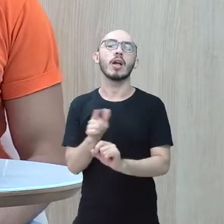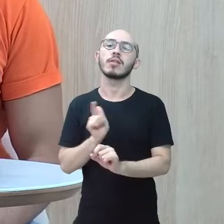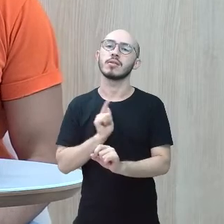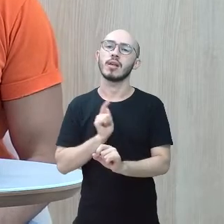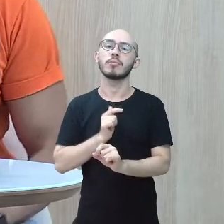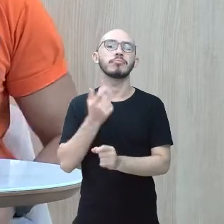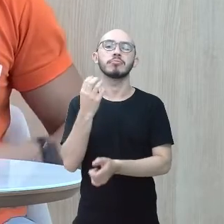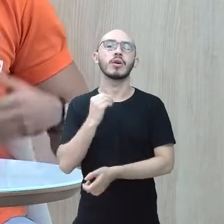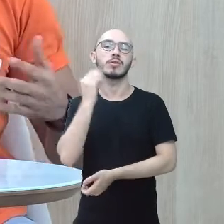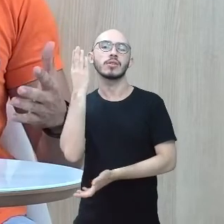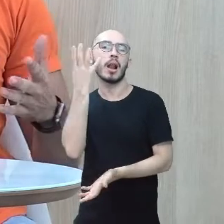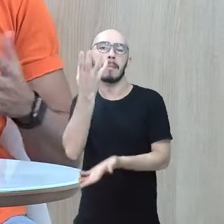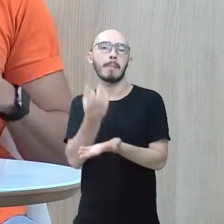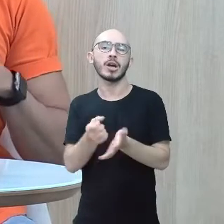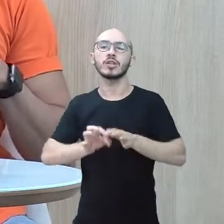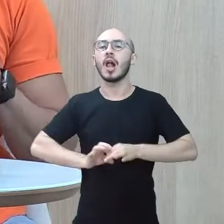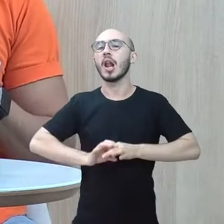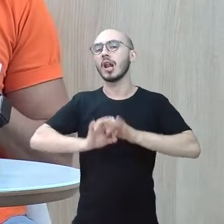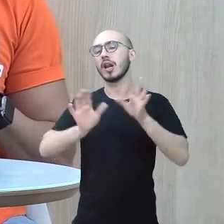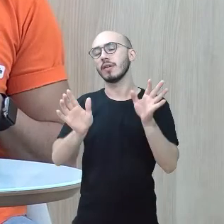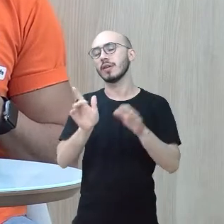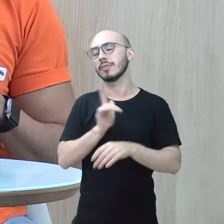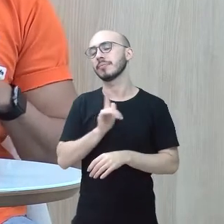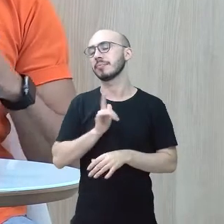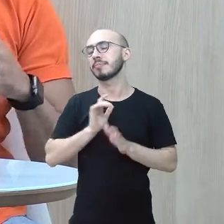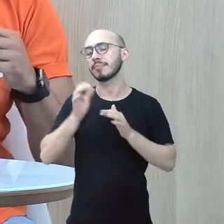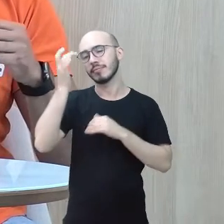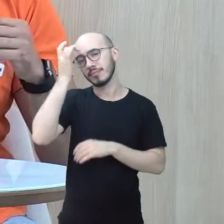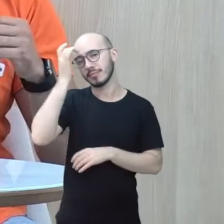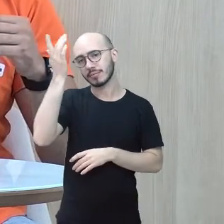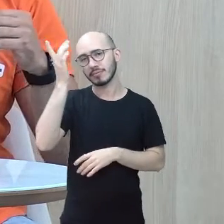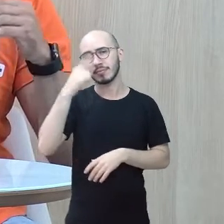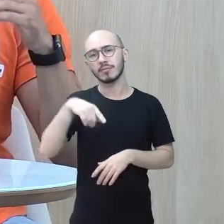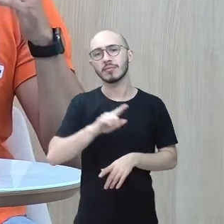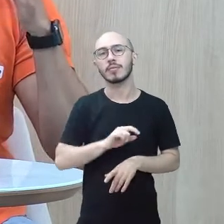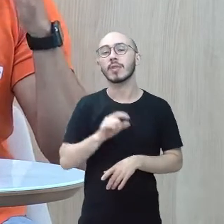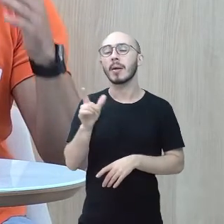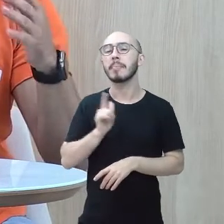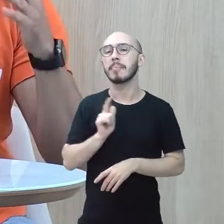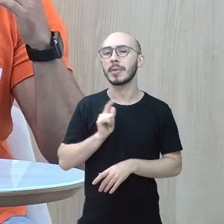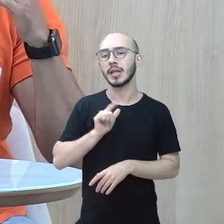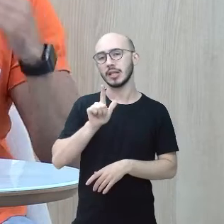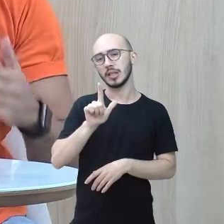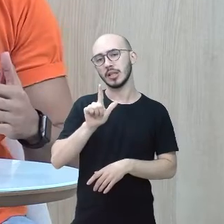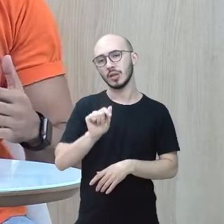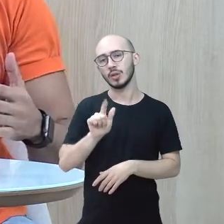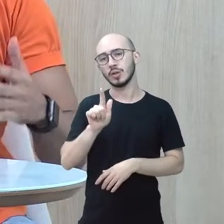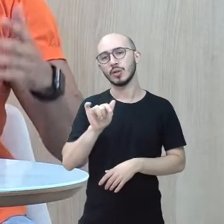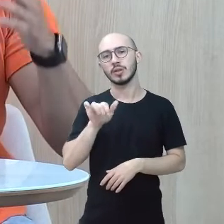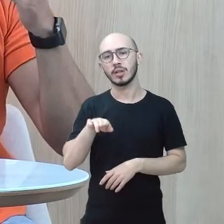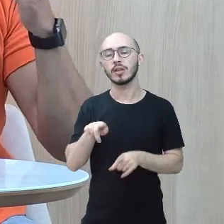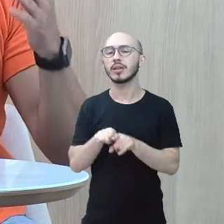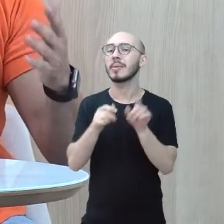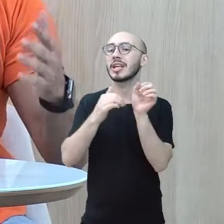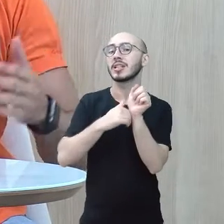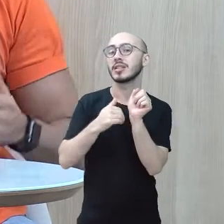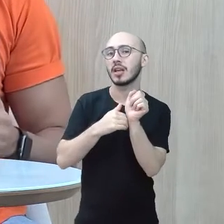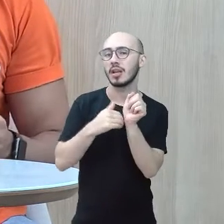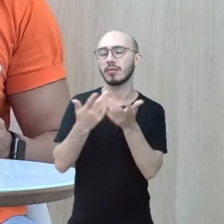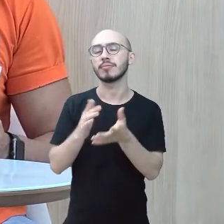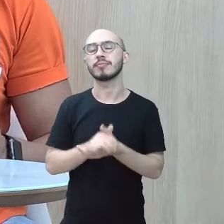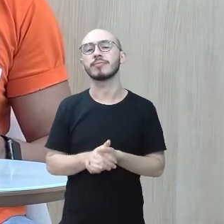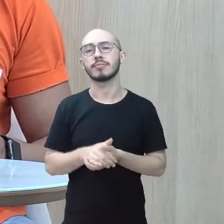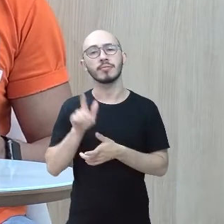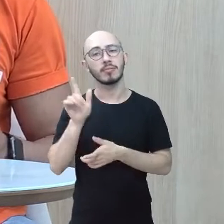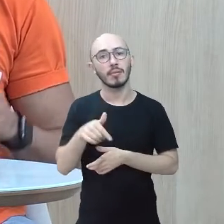loja de aplicativo, onde você vai fazer o download do aplicativo e lá ele vai pedir o seu login e a sua senha. O seu login